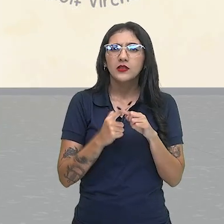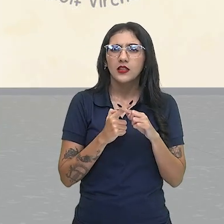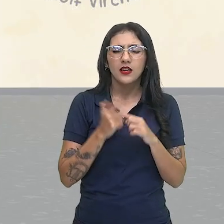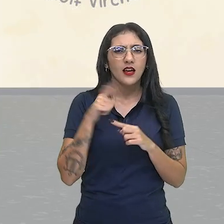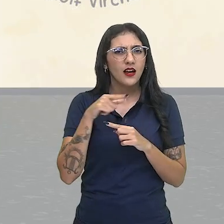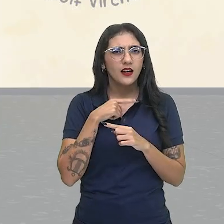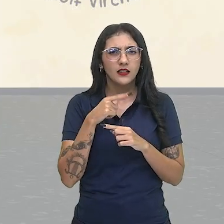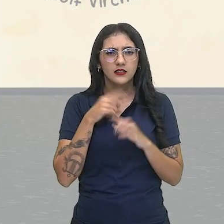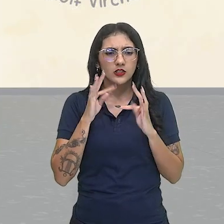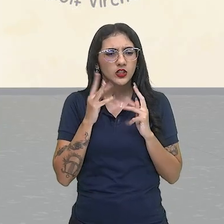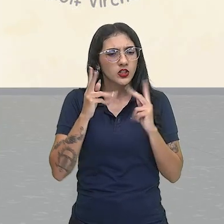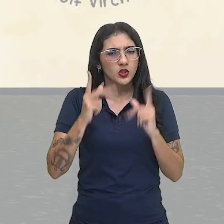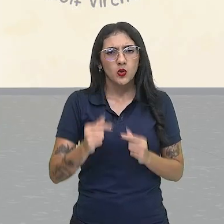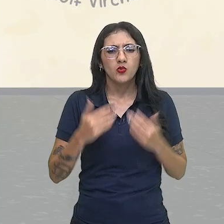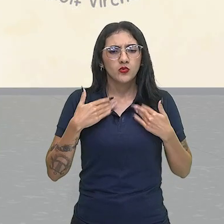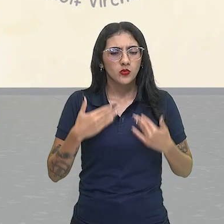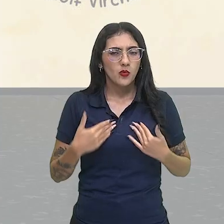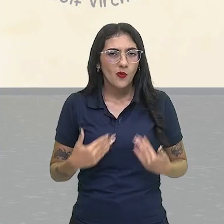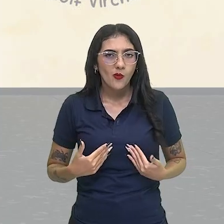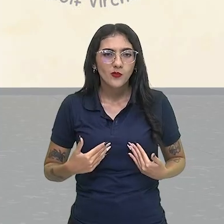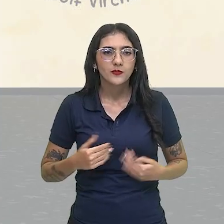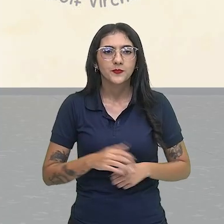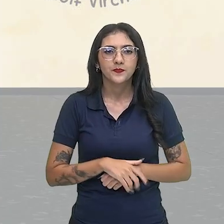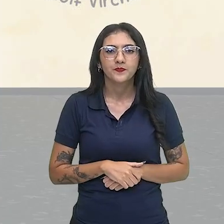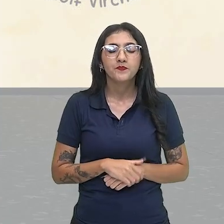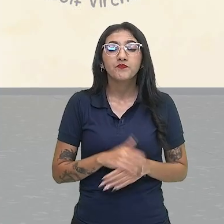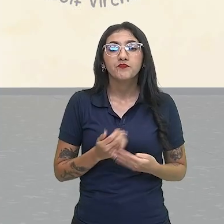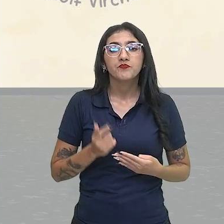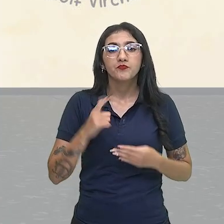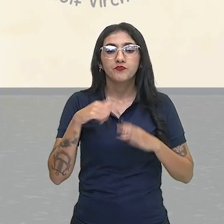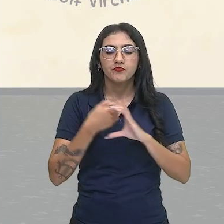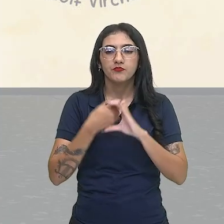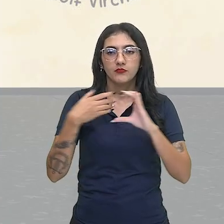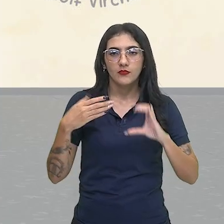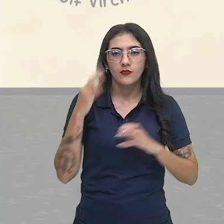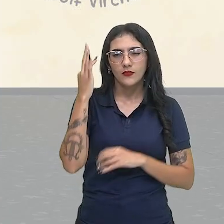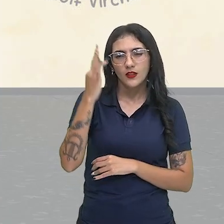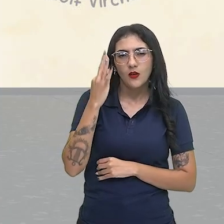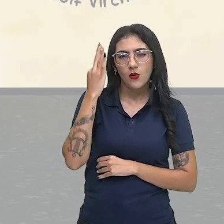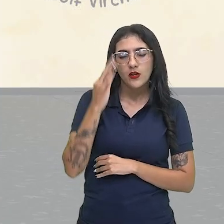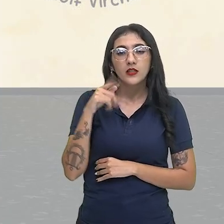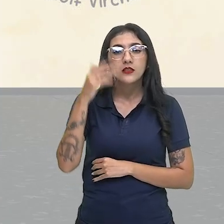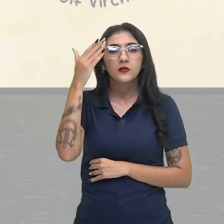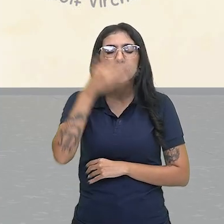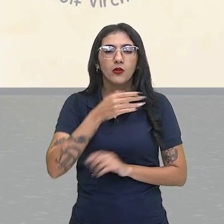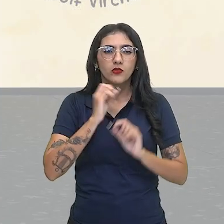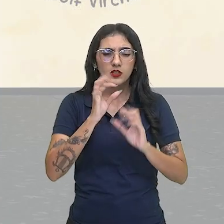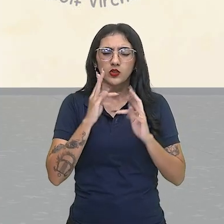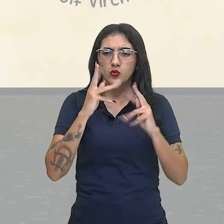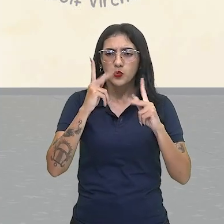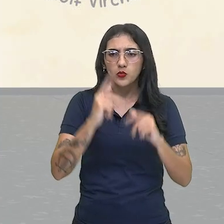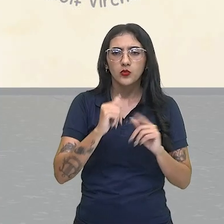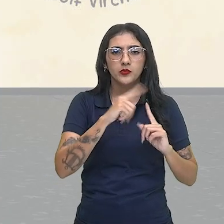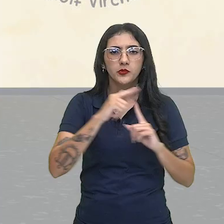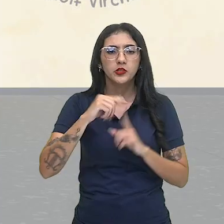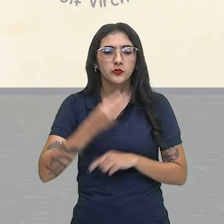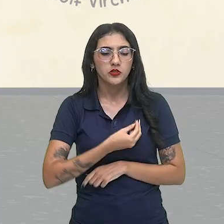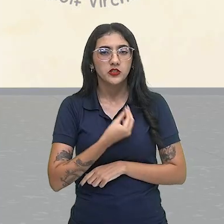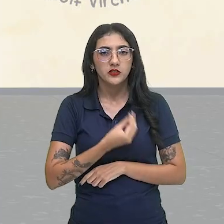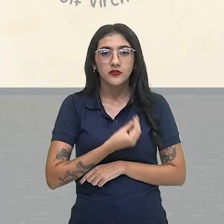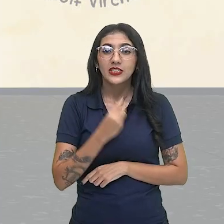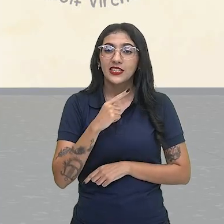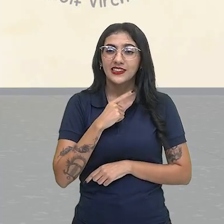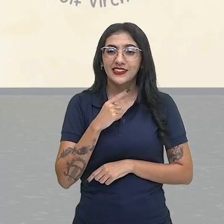corpo de todos os seres vivos. Os princípios da teoria celular, elas afirmam que todos os seres vivos são constituídos